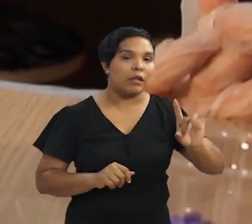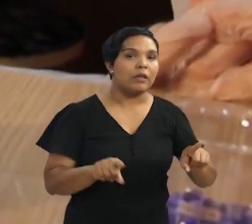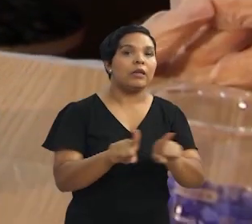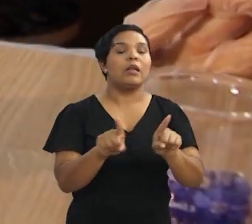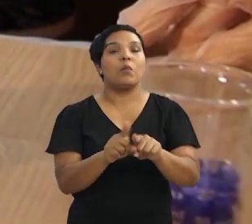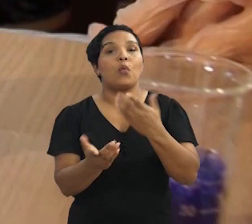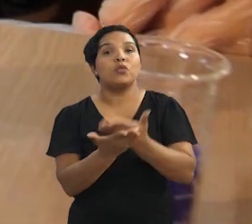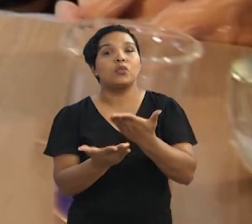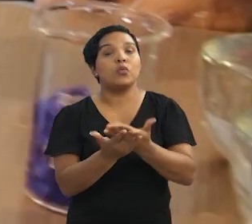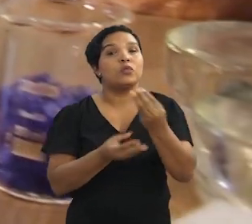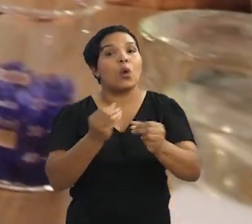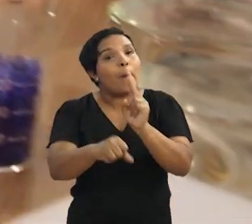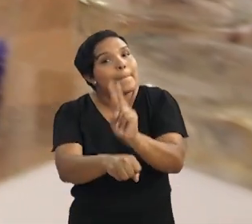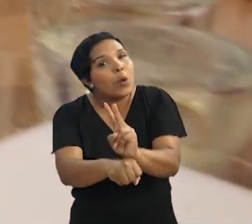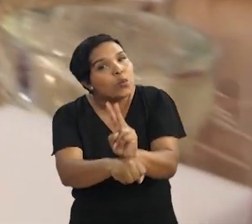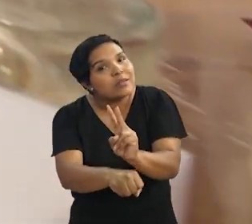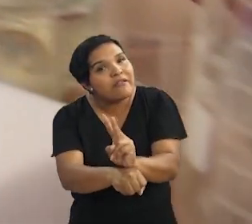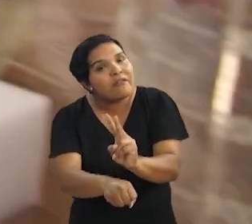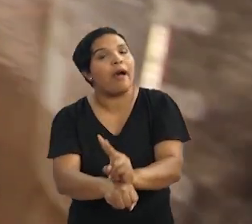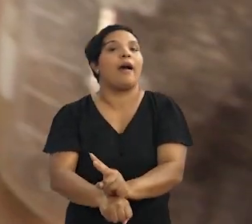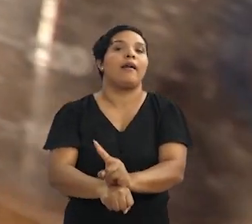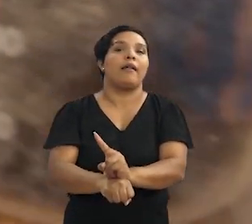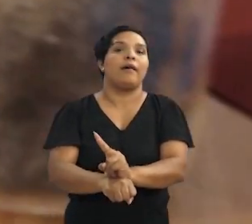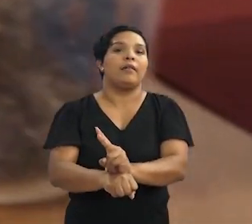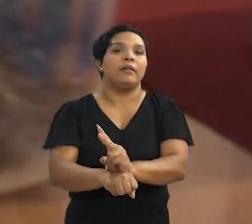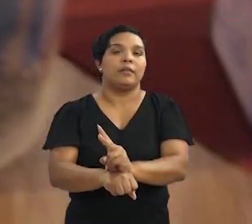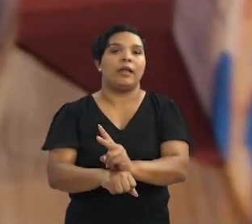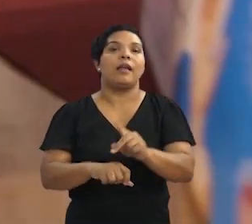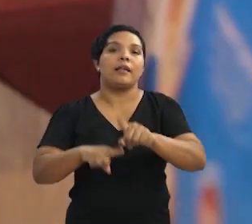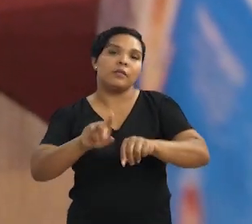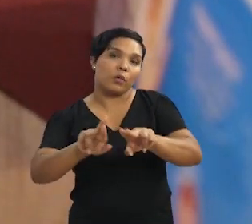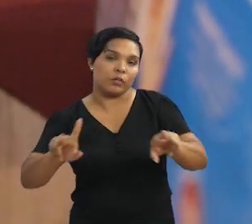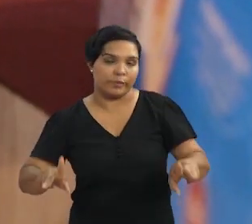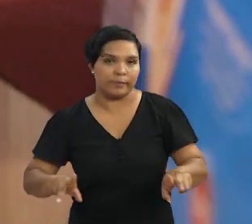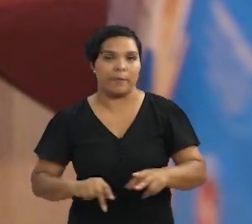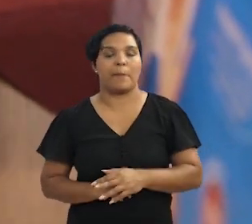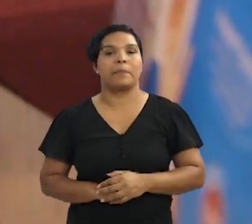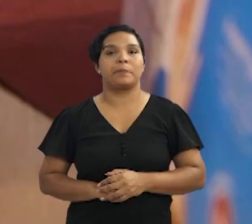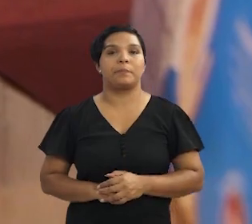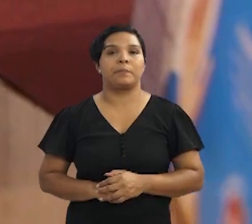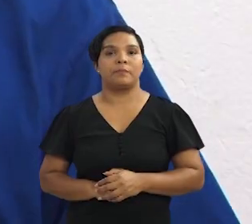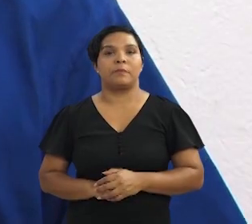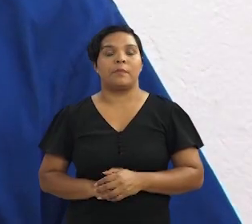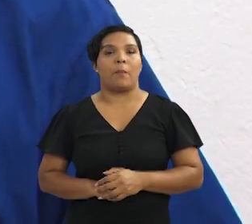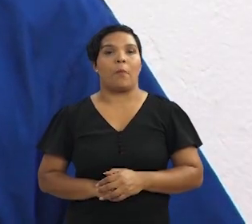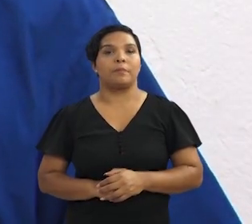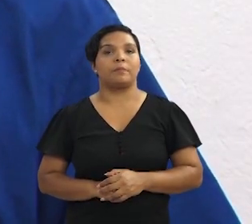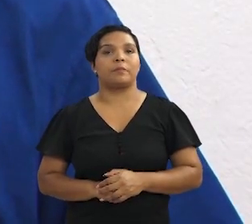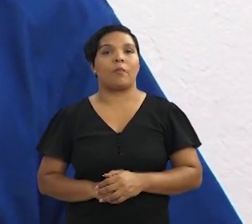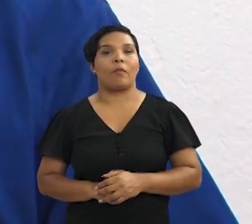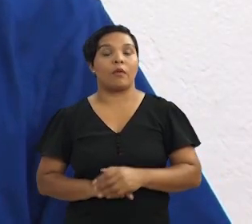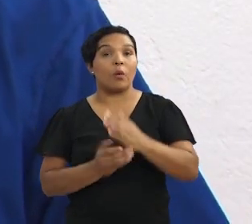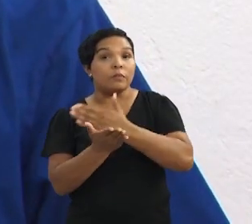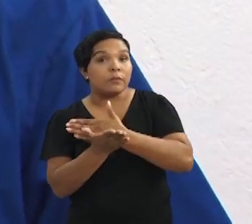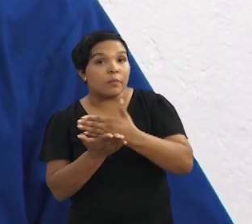peças metálicas e também o estudo de como conservar de forma preventiva essas peças. E acho que